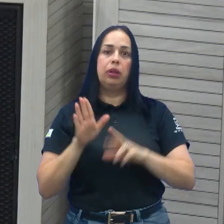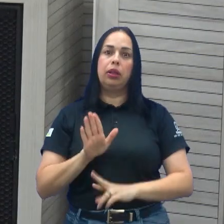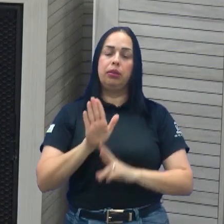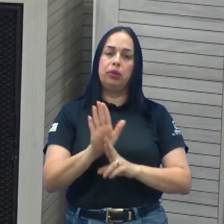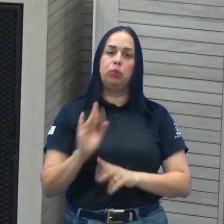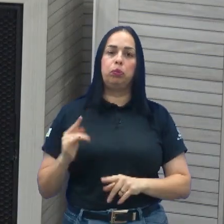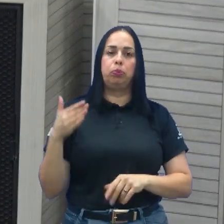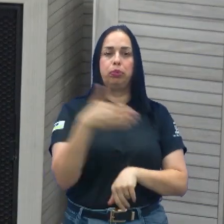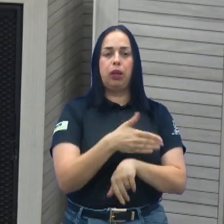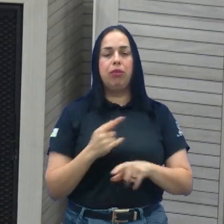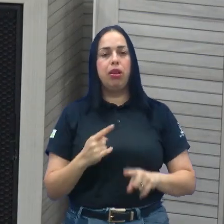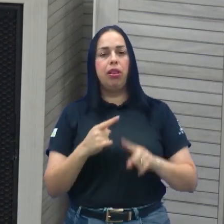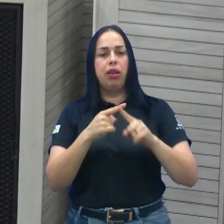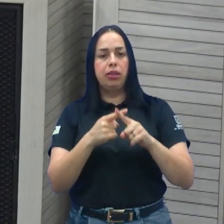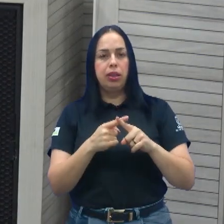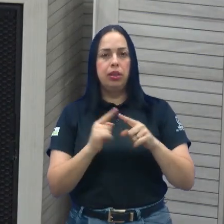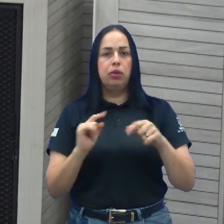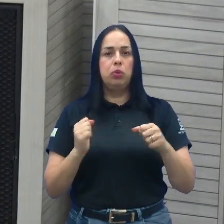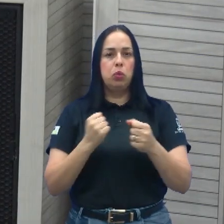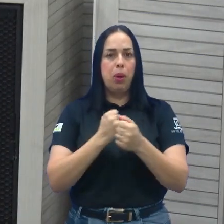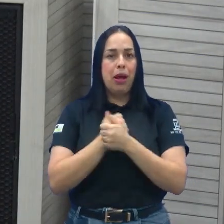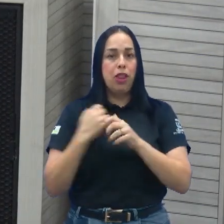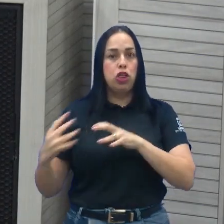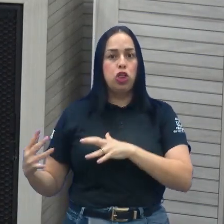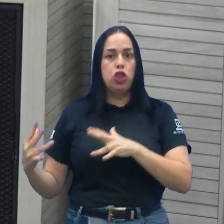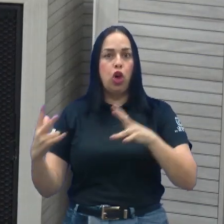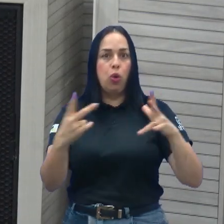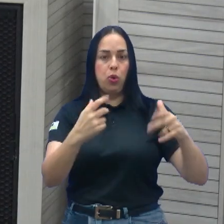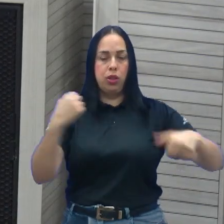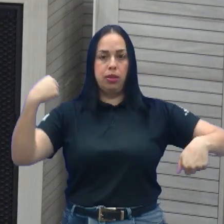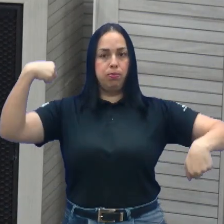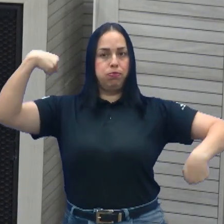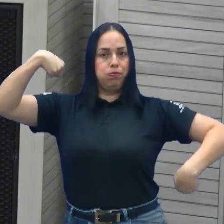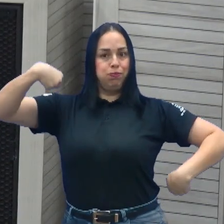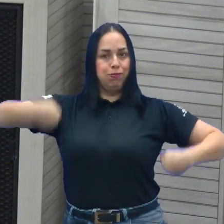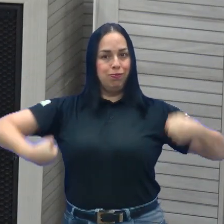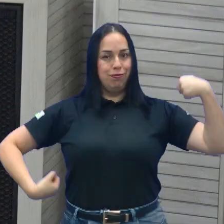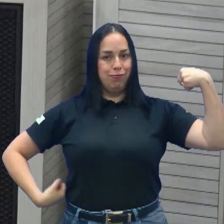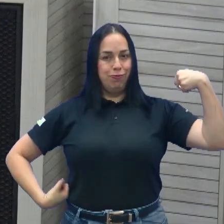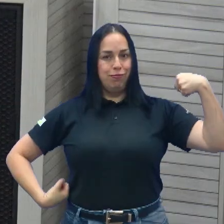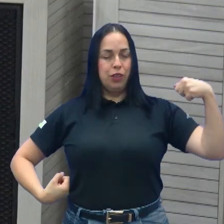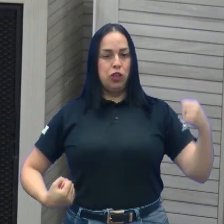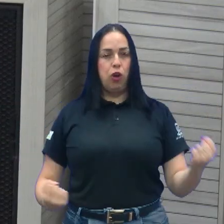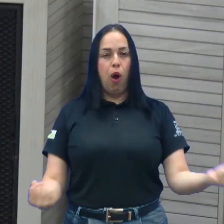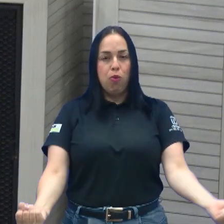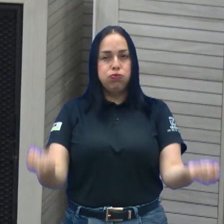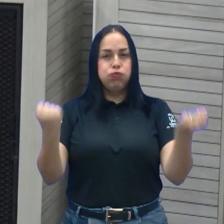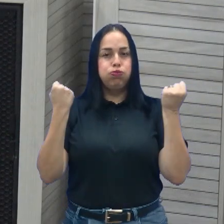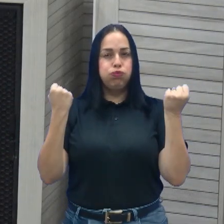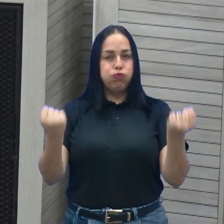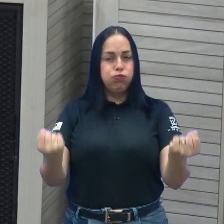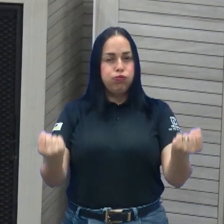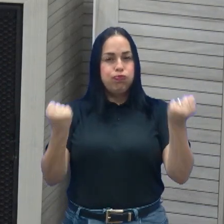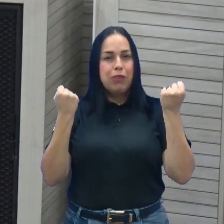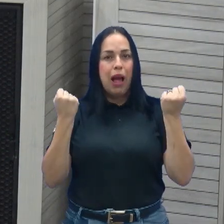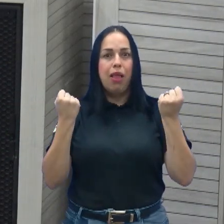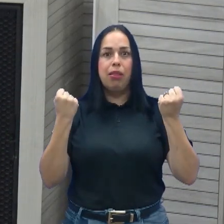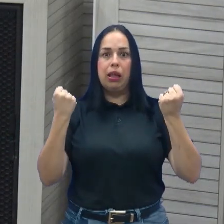competindo lá. Mandar abraço para todos os nossos atletas de fisiculturismo, de bodybuilder, de men's physique,